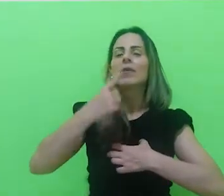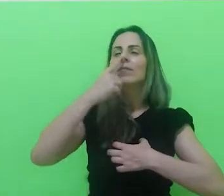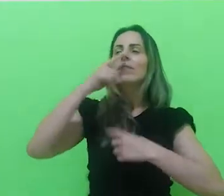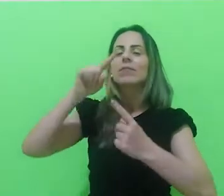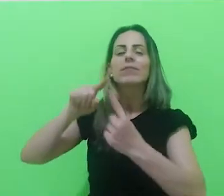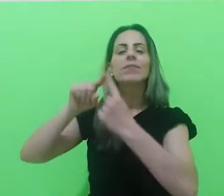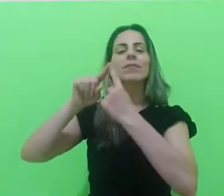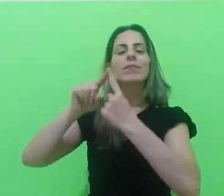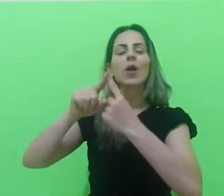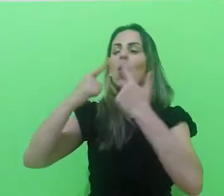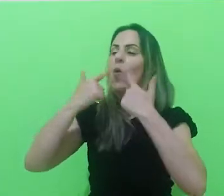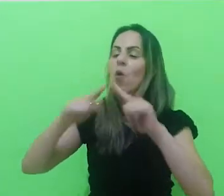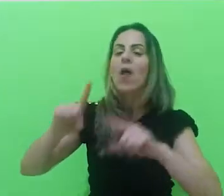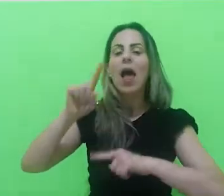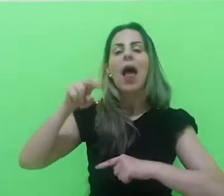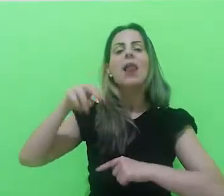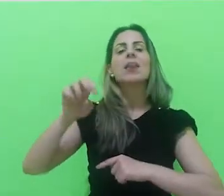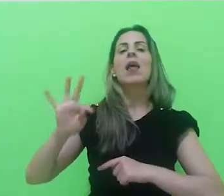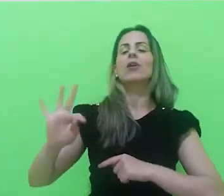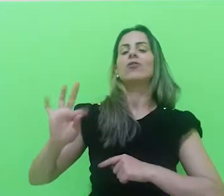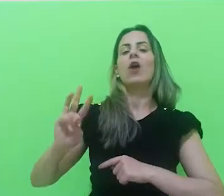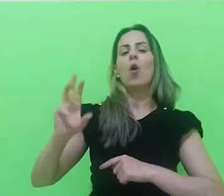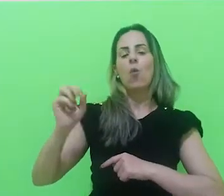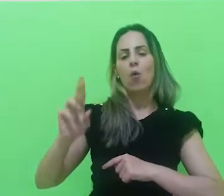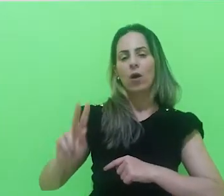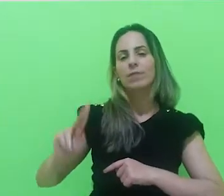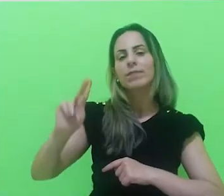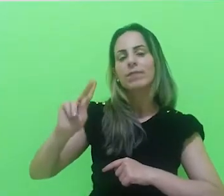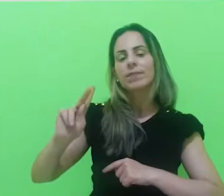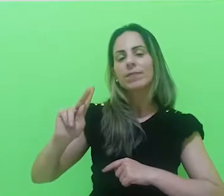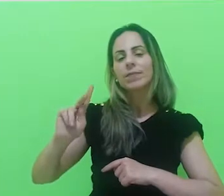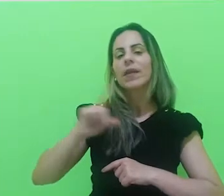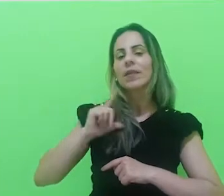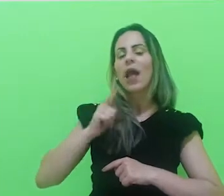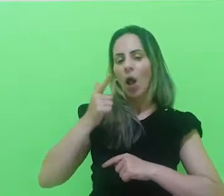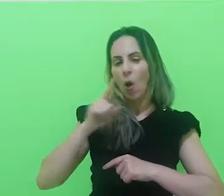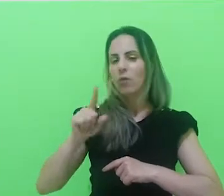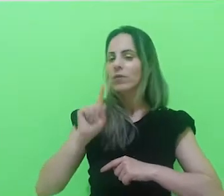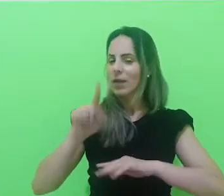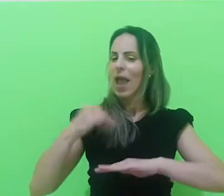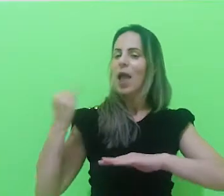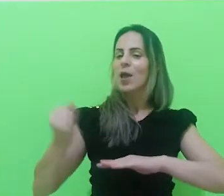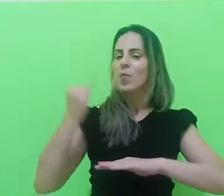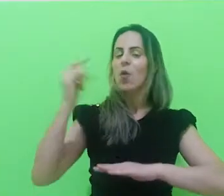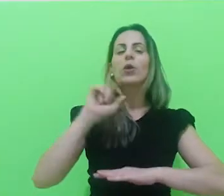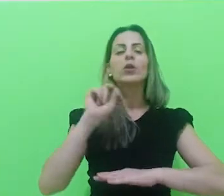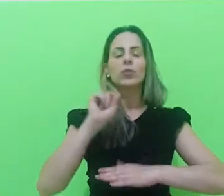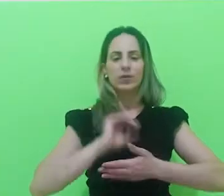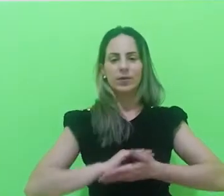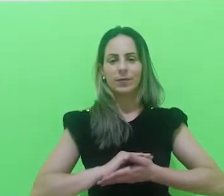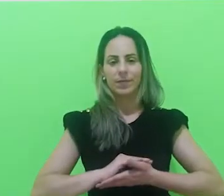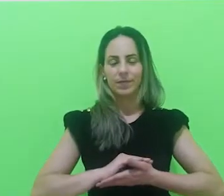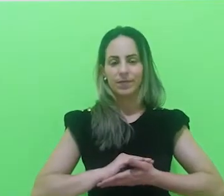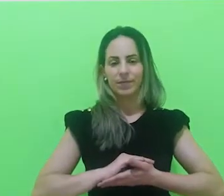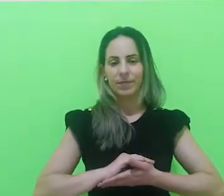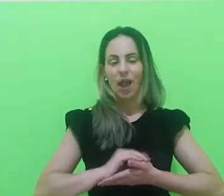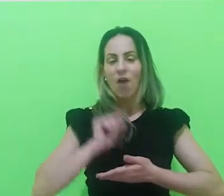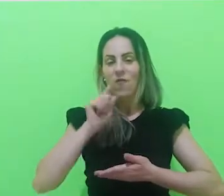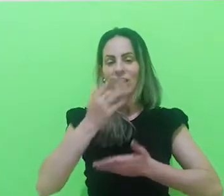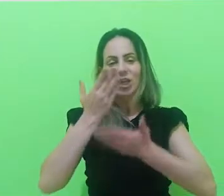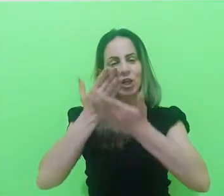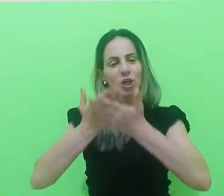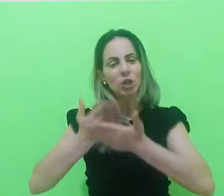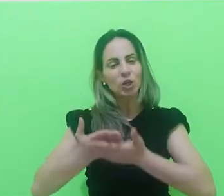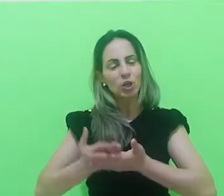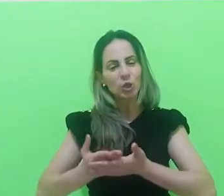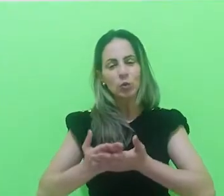do idioma. Isso é o Natural Learning. Um outro ponto muito importante é você entender que você não estuda